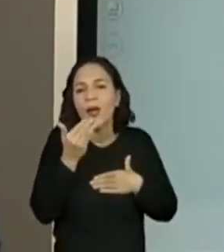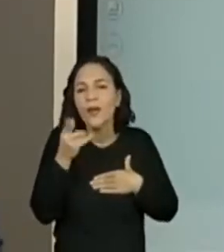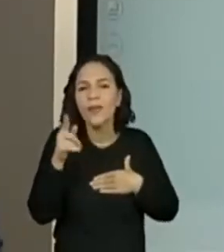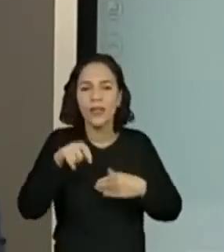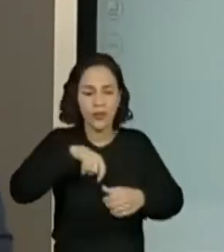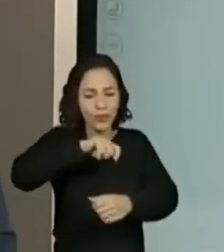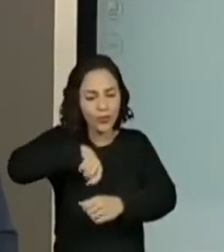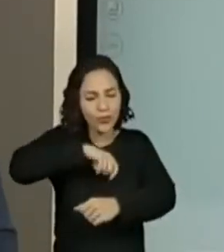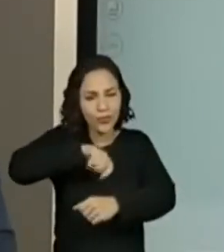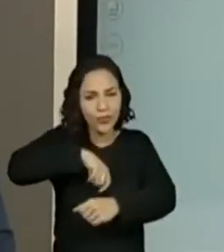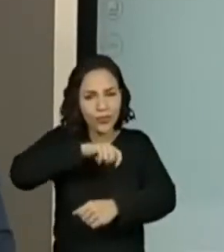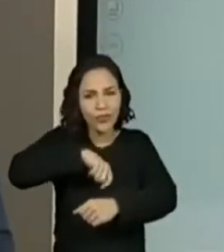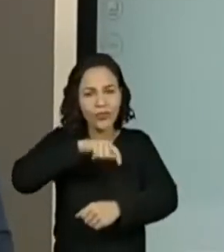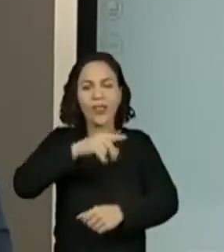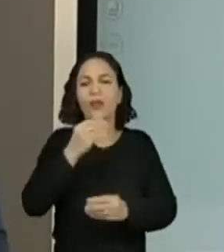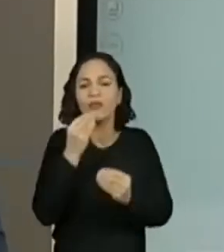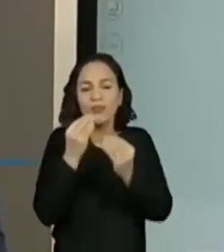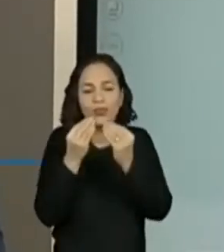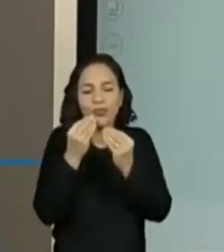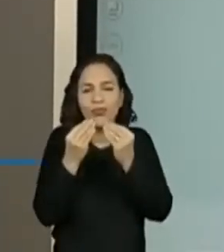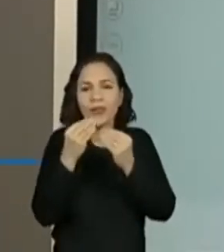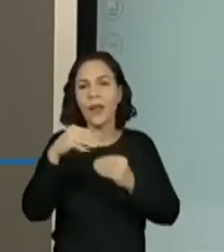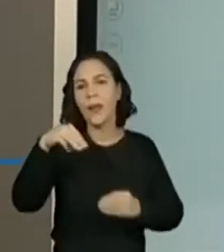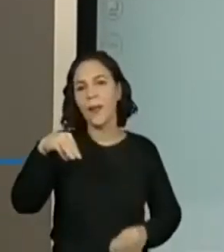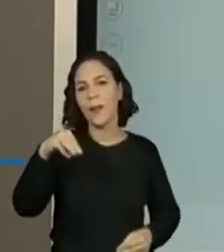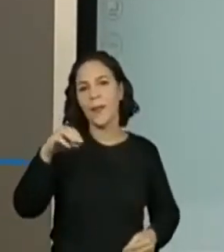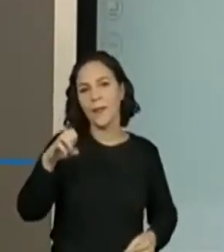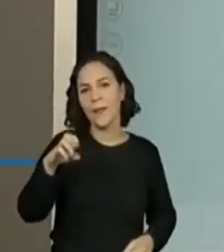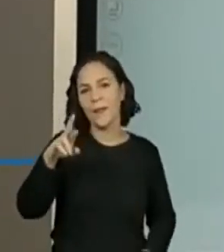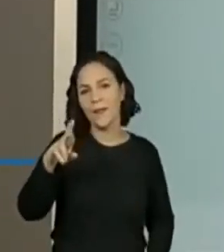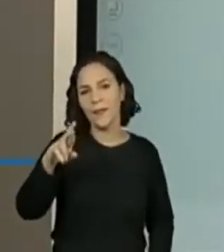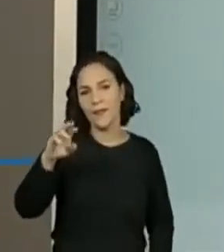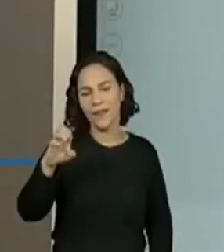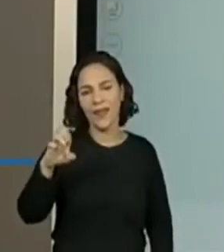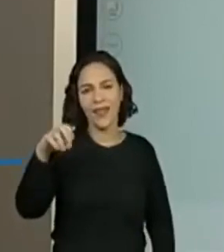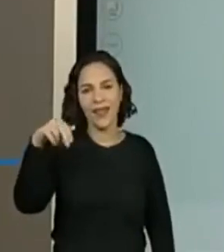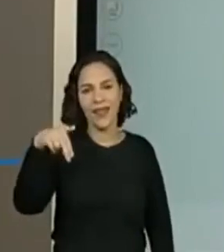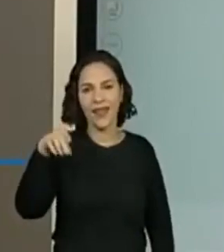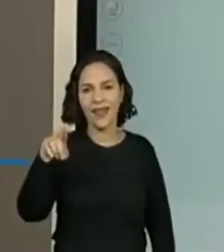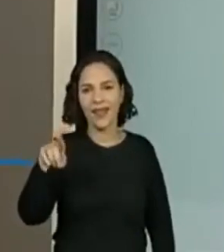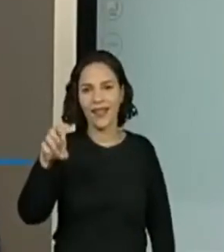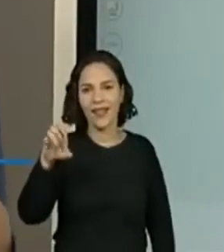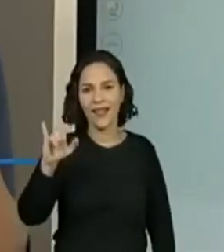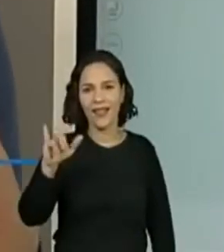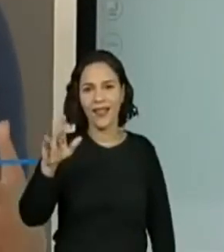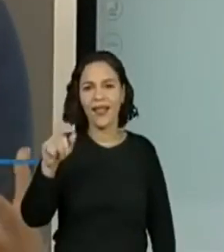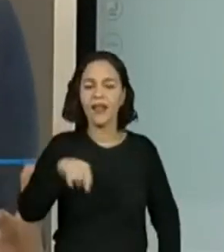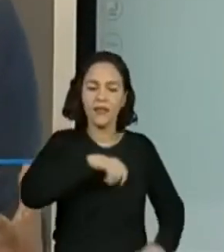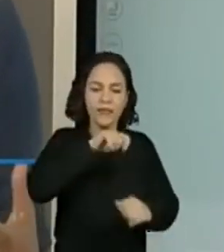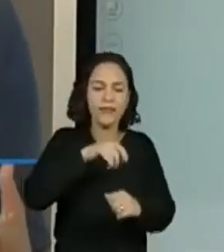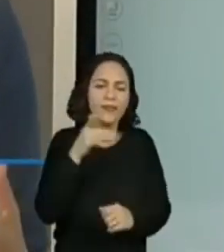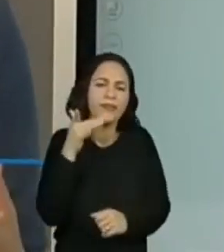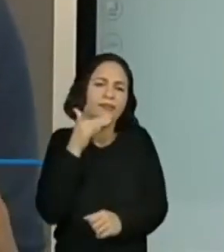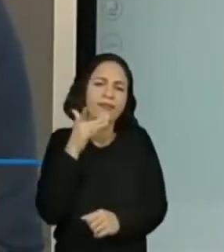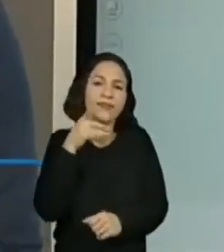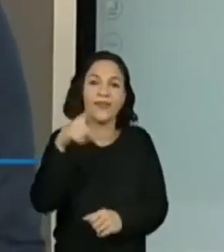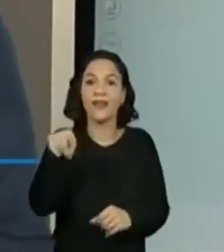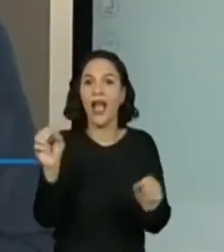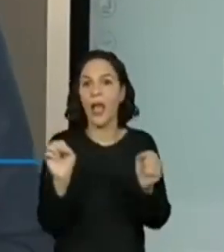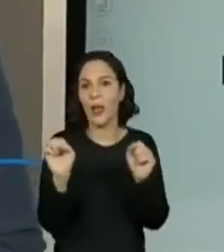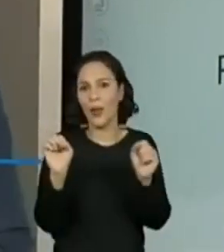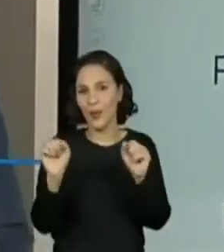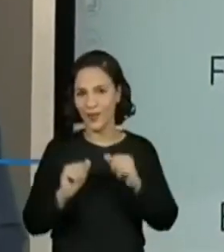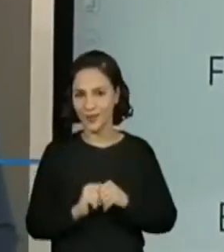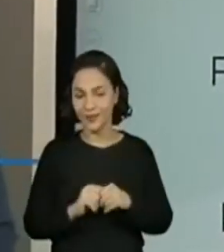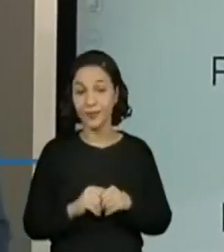todas as nossas colegas merendeiras. Já estou sentindo o cheirinho da merenda aqui, né? E vocês adoram esse momento.